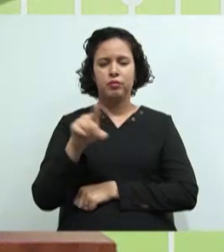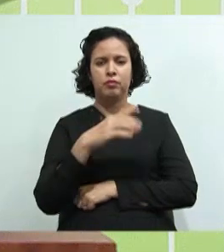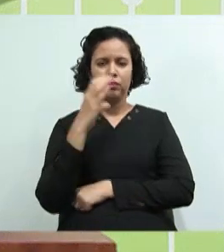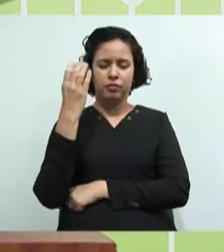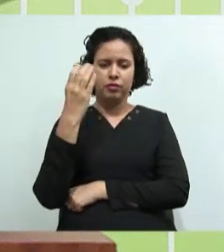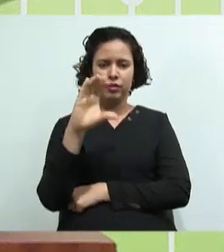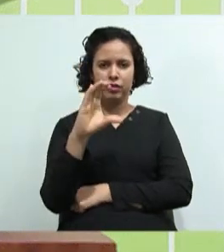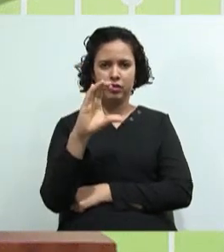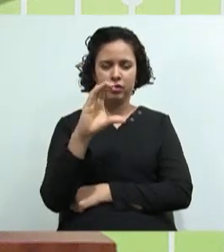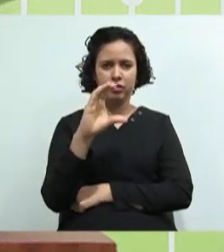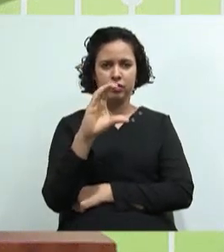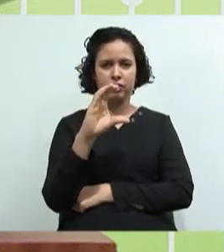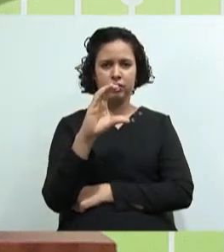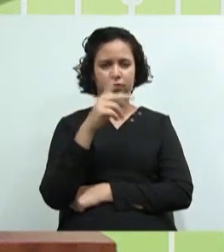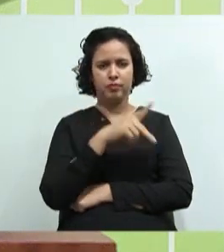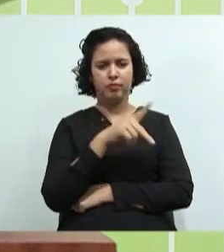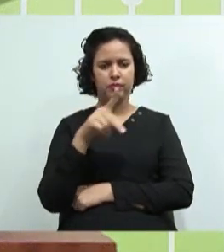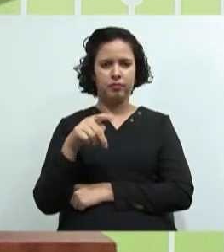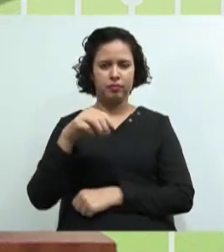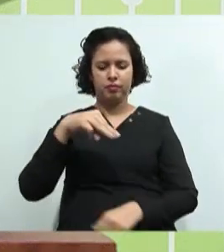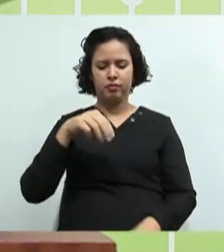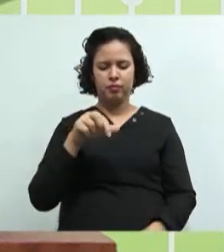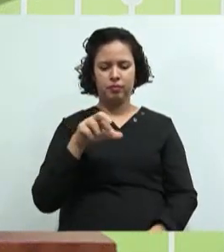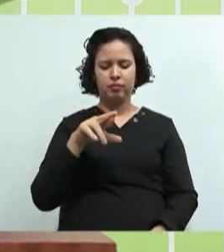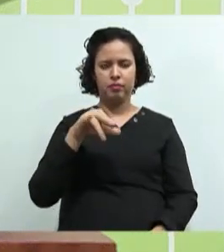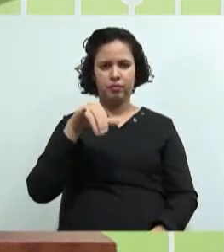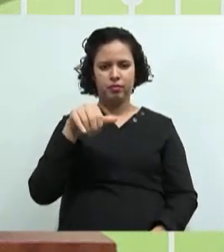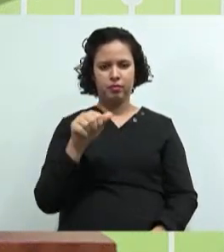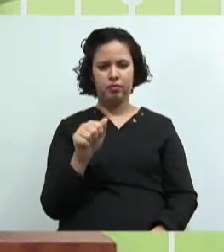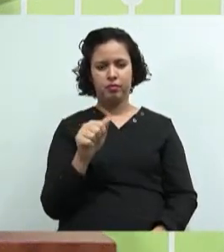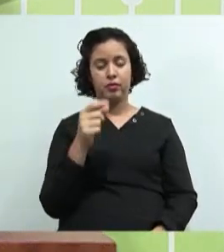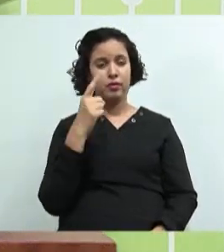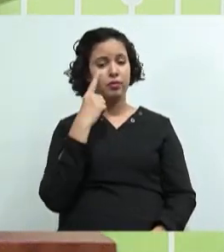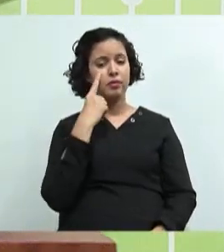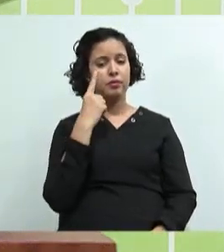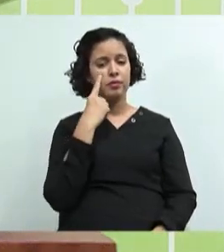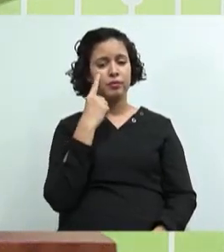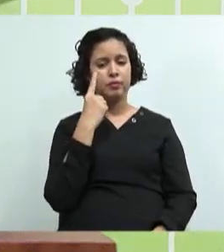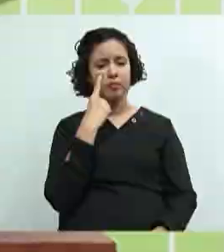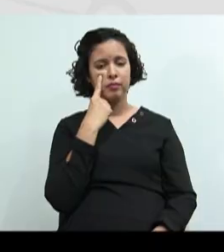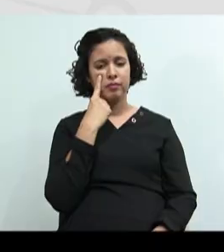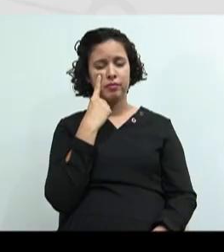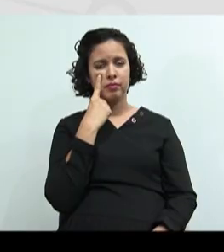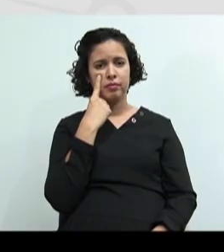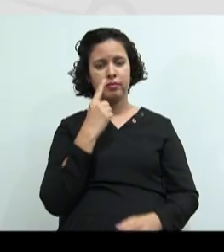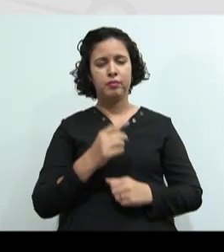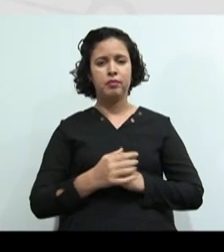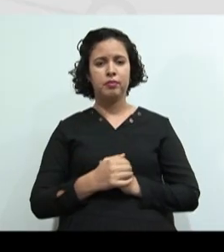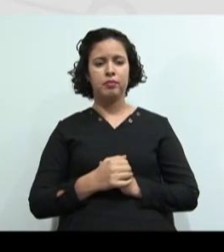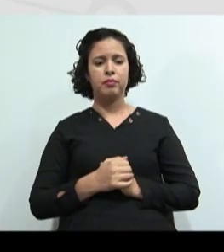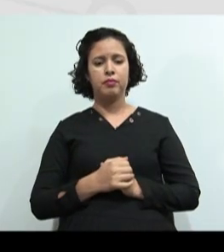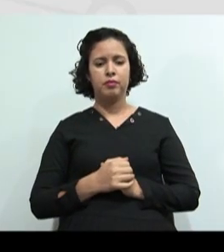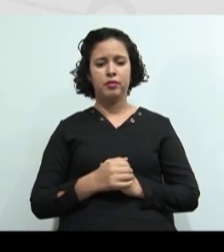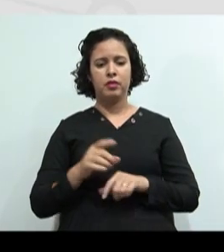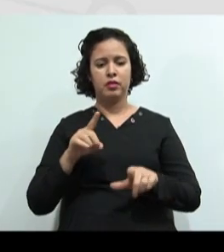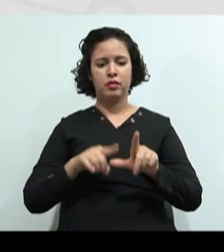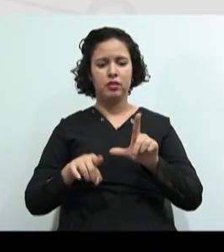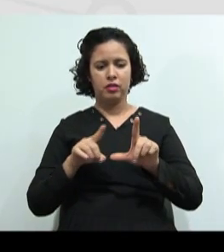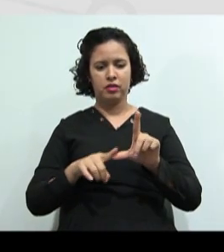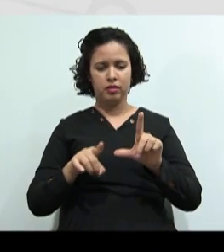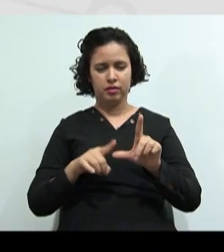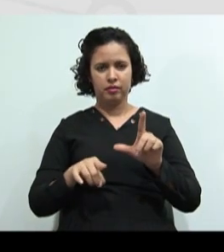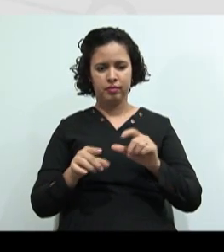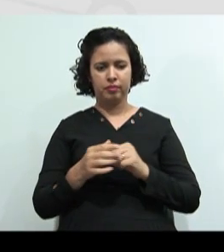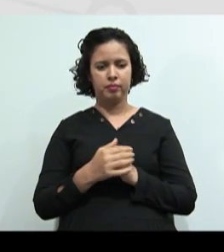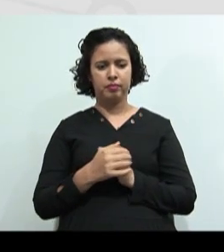C, né, professora Maria Ross. Eu acho que tá certo, hein? Deixa eu ler de novo, coloca na tela aí pra gente ler. Letra C, só antes de